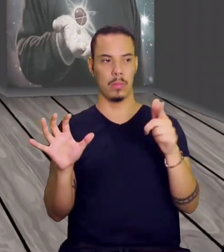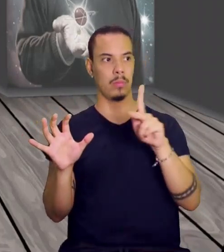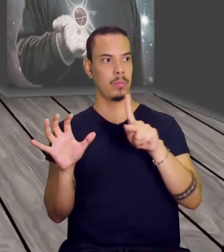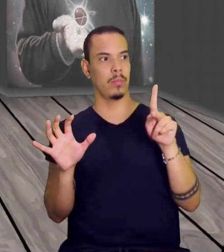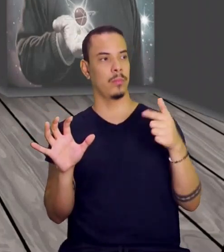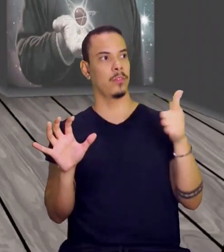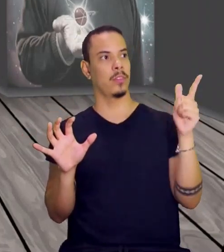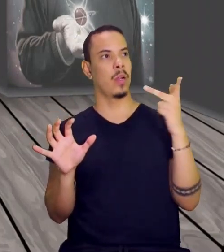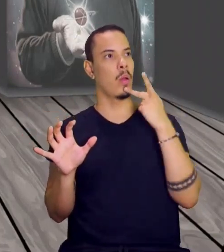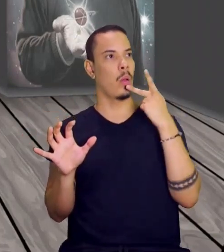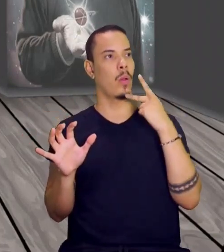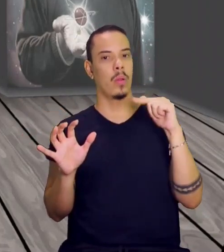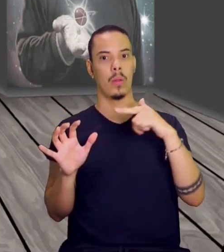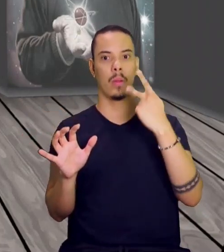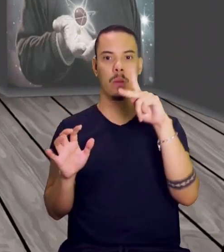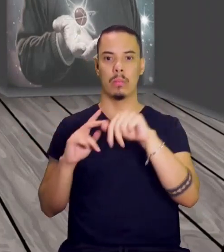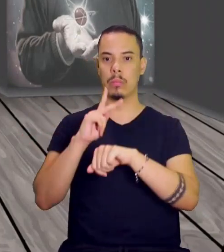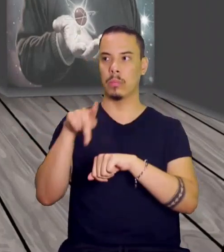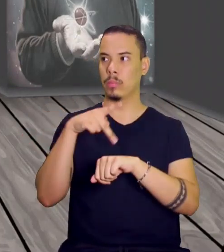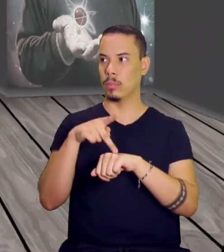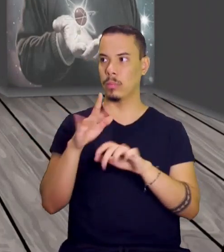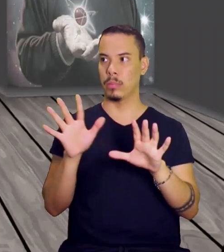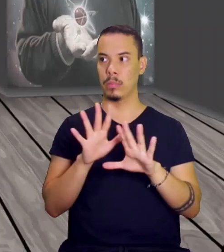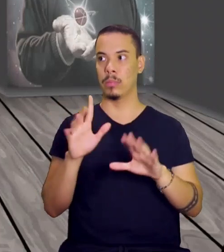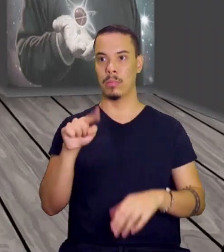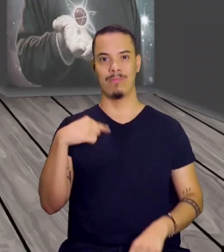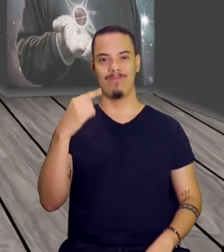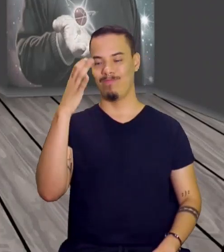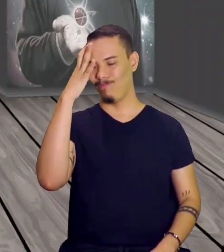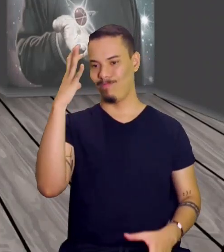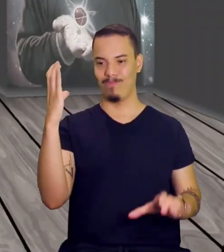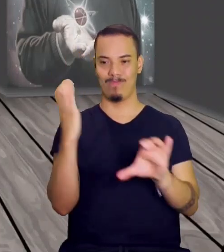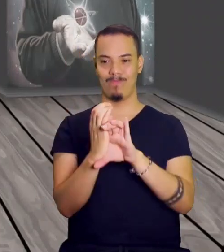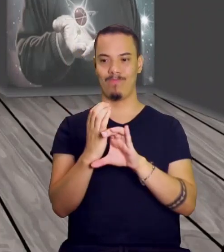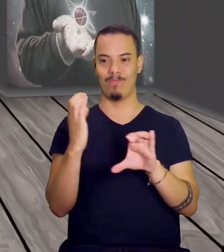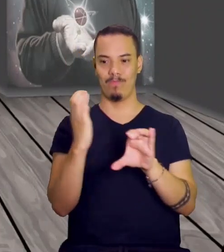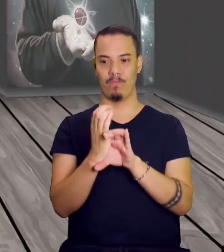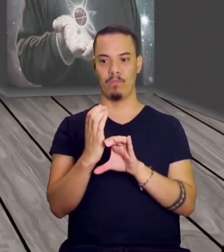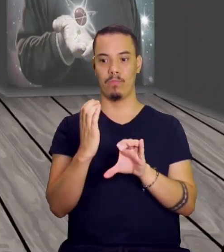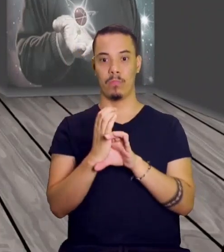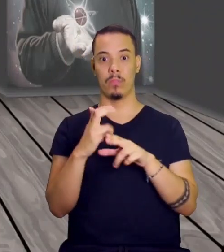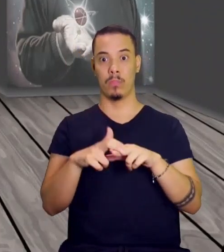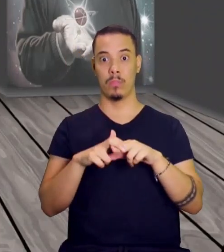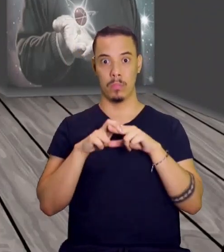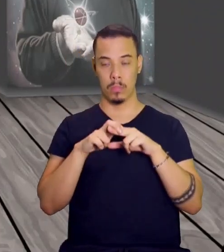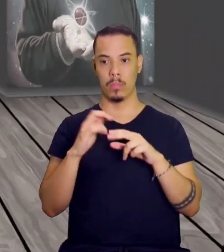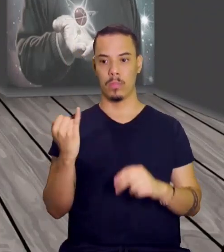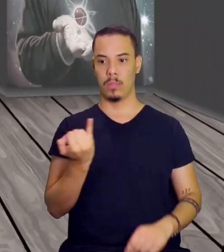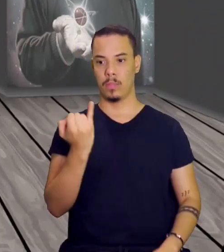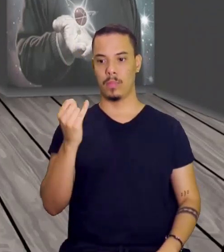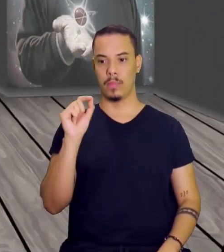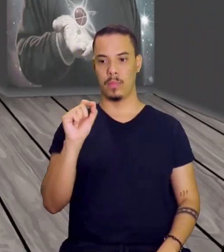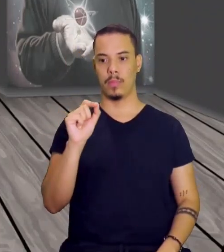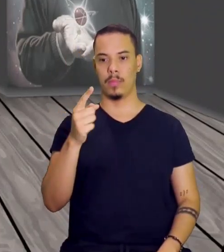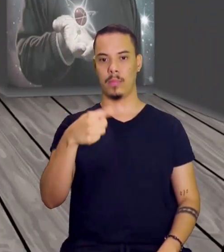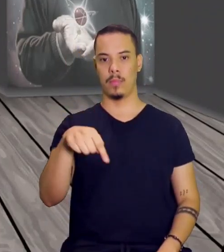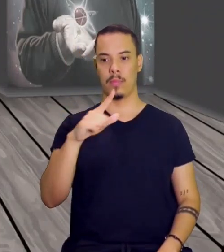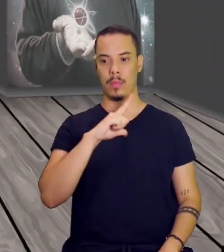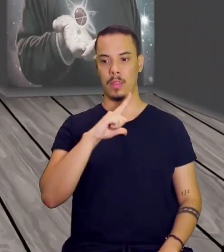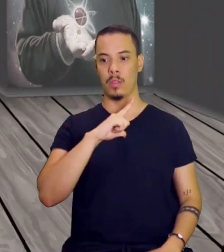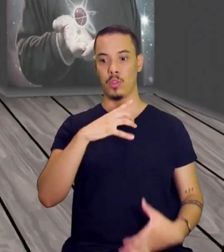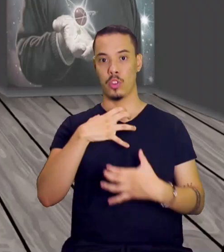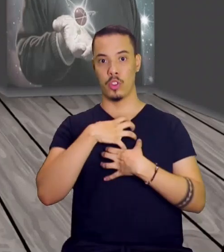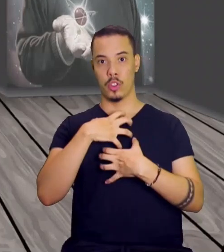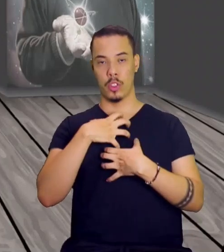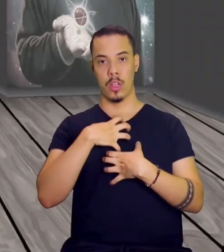professor, o outro país, e aí daqui a pouco ninguém se entende, né? Então, ninguém conversa. É importante que você tenha uma maneira de dizer